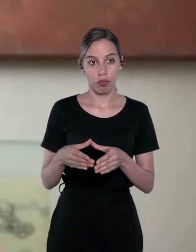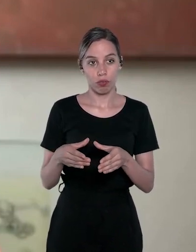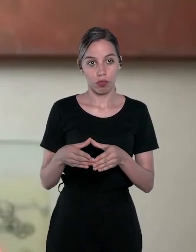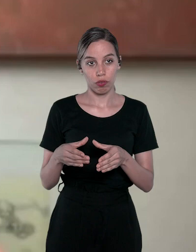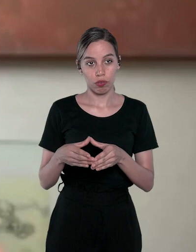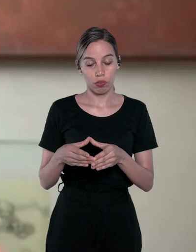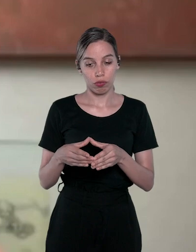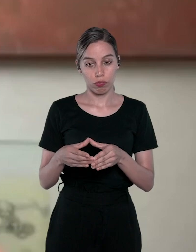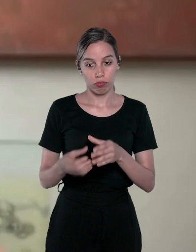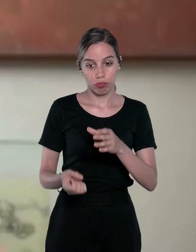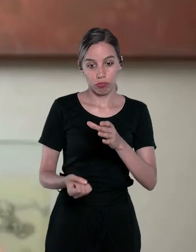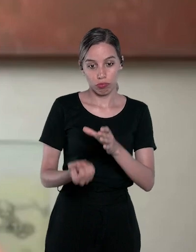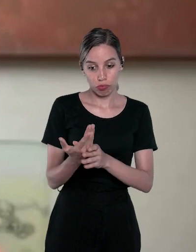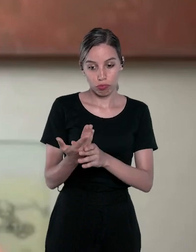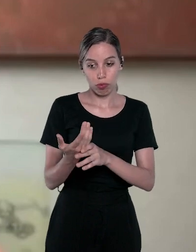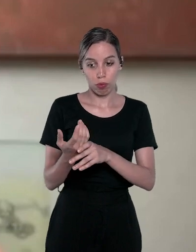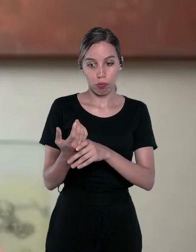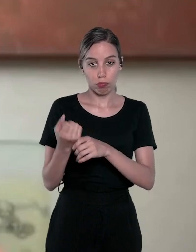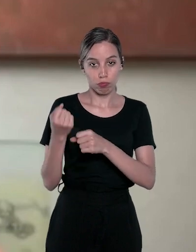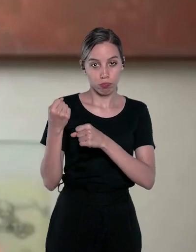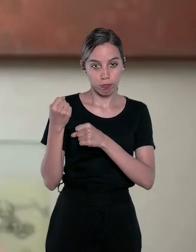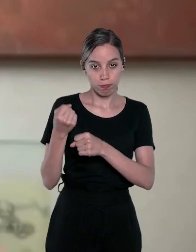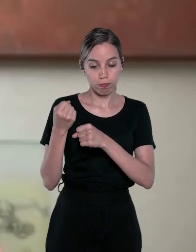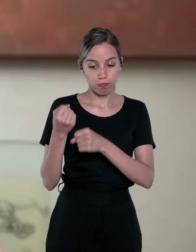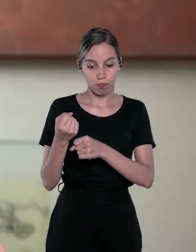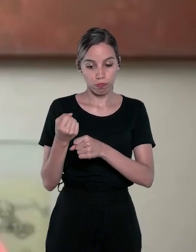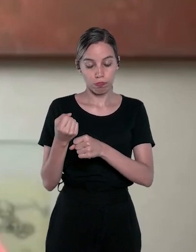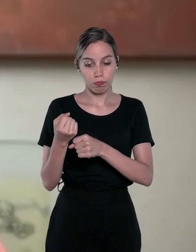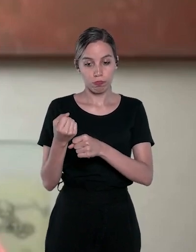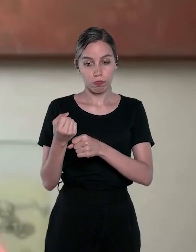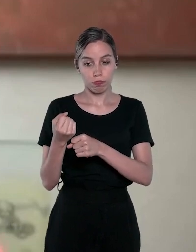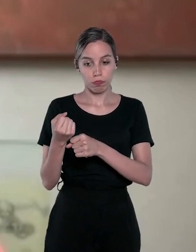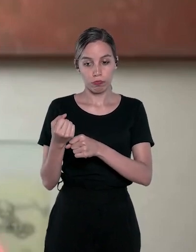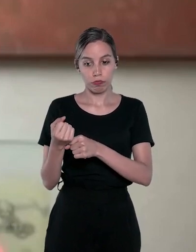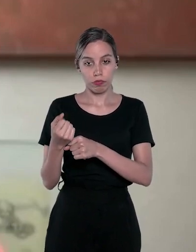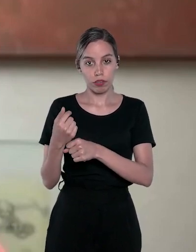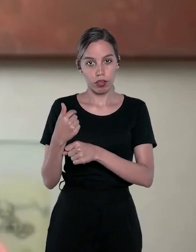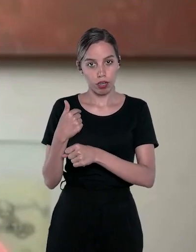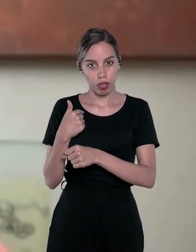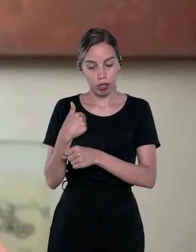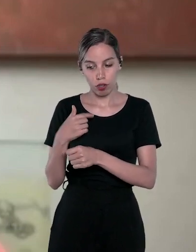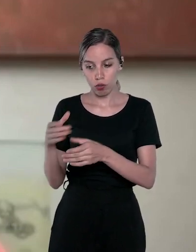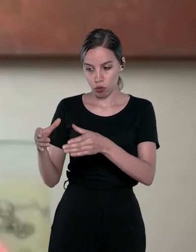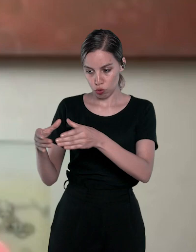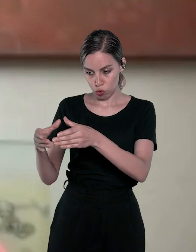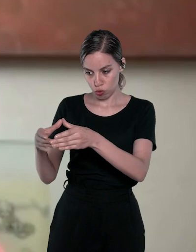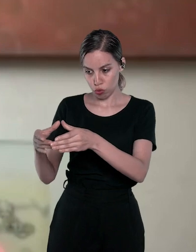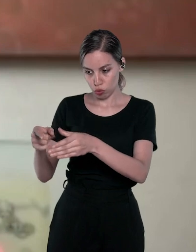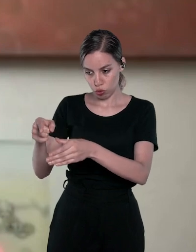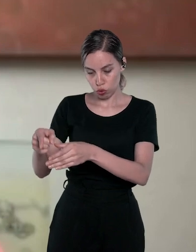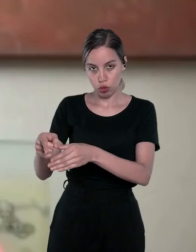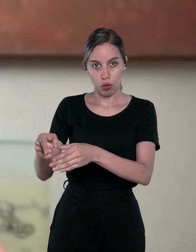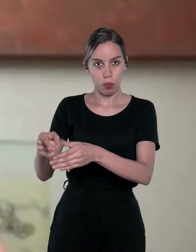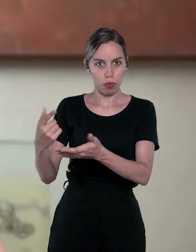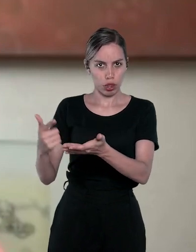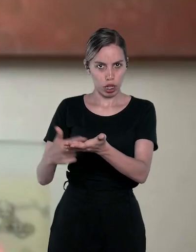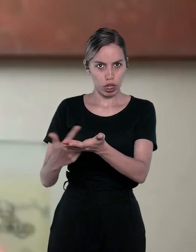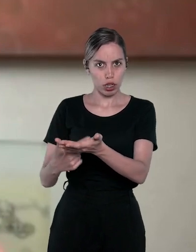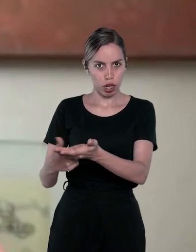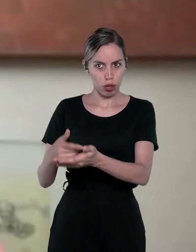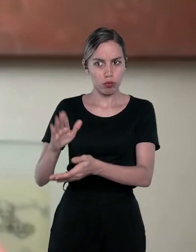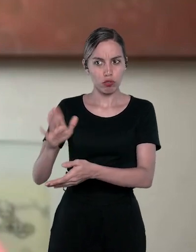foi formado por Murilo Rubião no suplemento literário. Eu só fui fazer contato com esse grupo um pouco mais tarde, já até